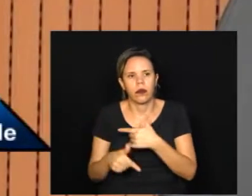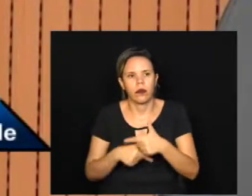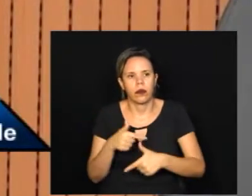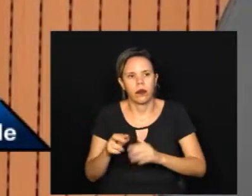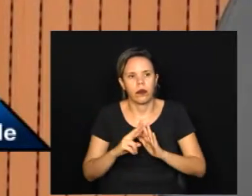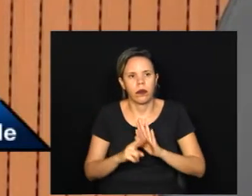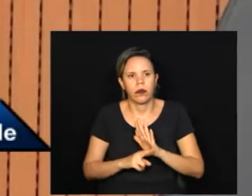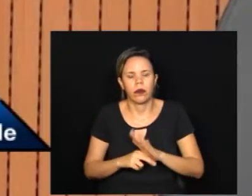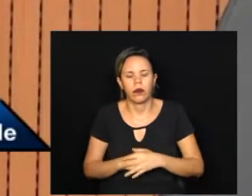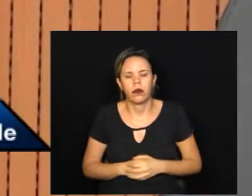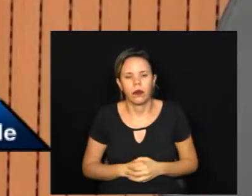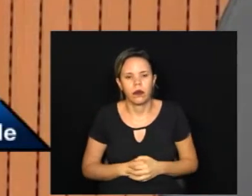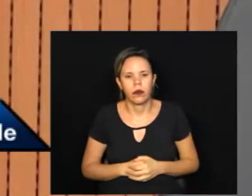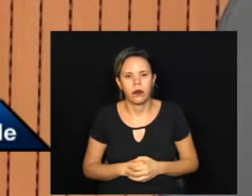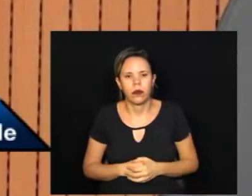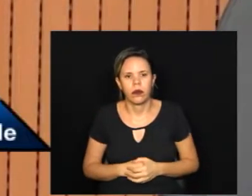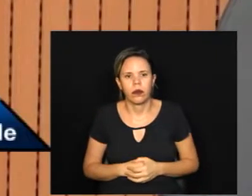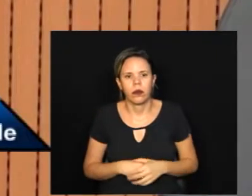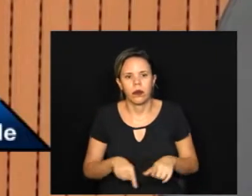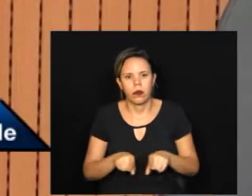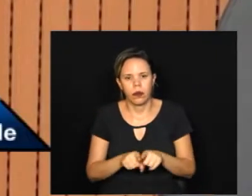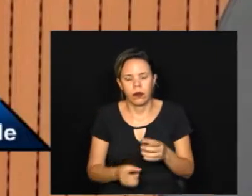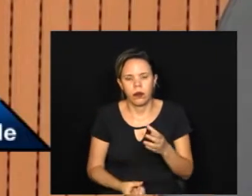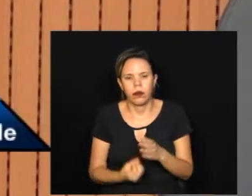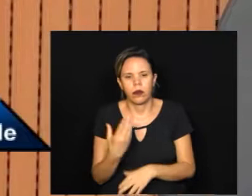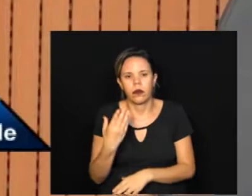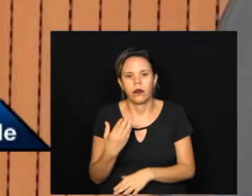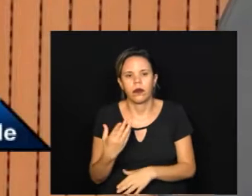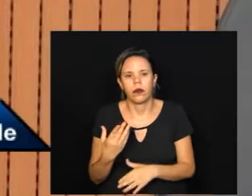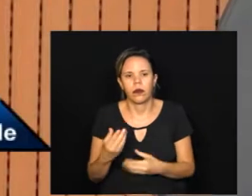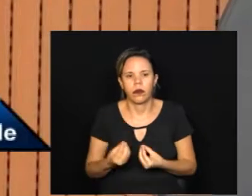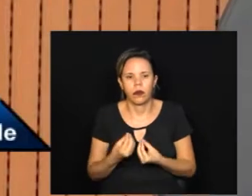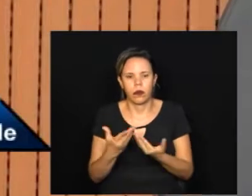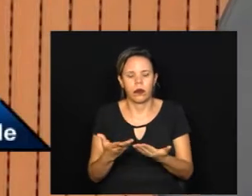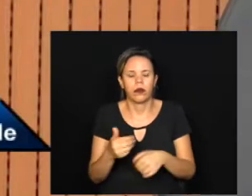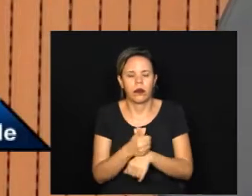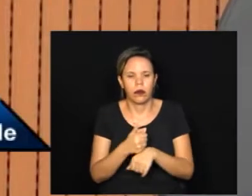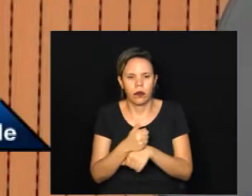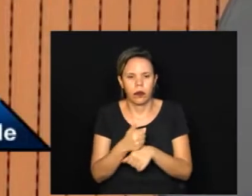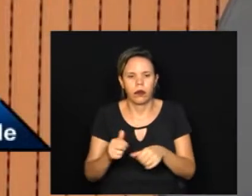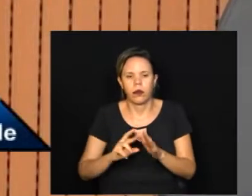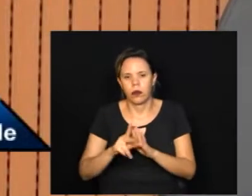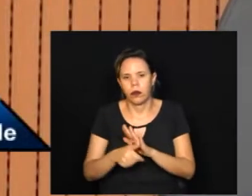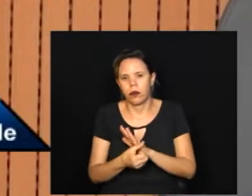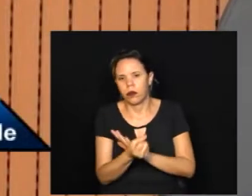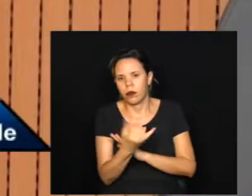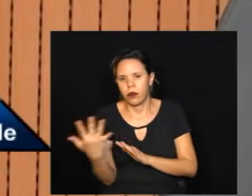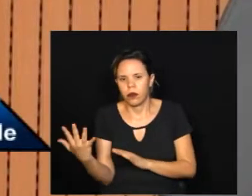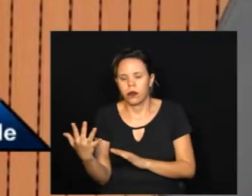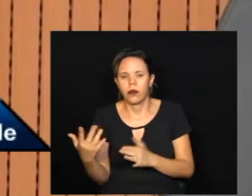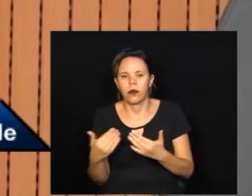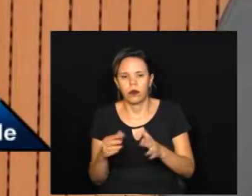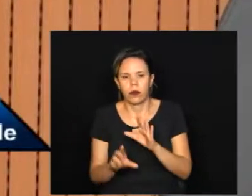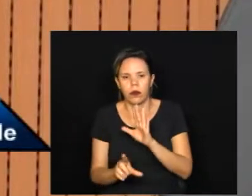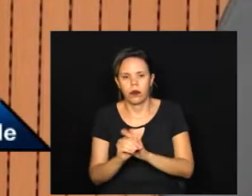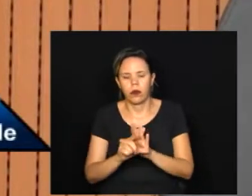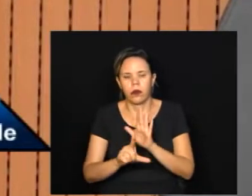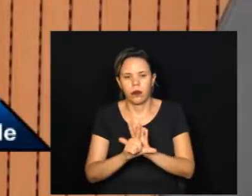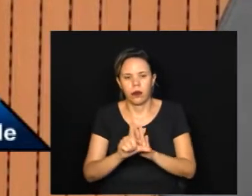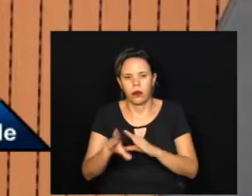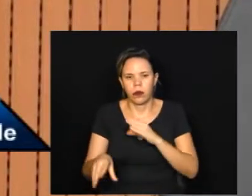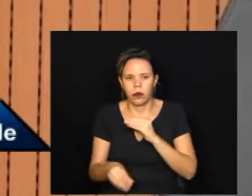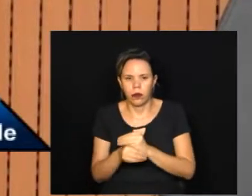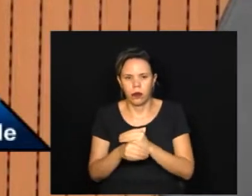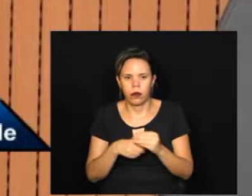requisitos. Extingue e cria funções gratificadas e revoga parcialmente dispositivos da Lei